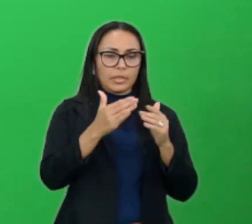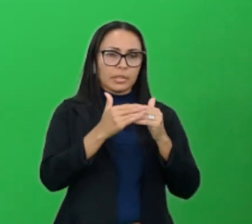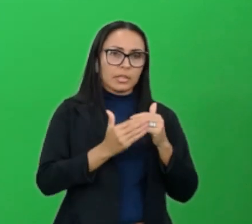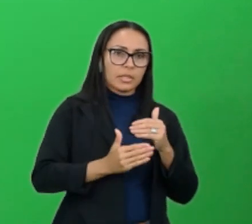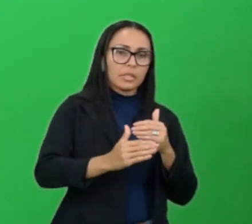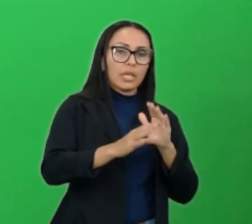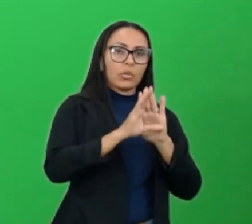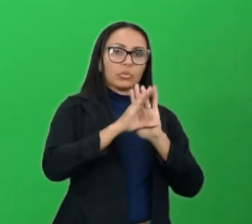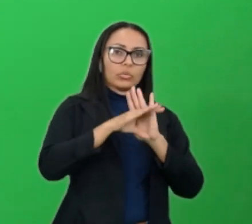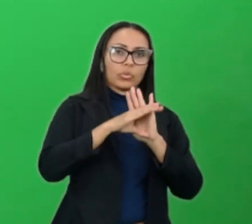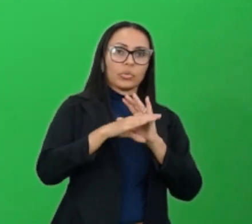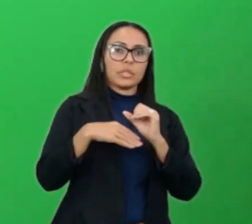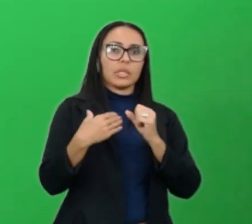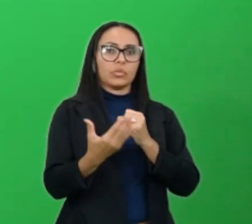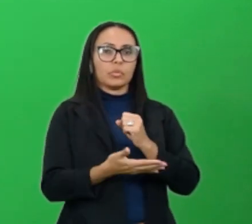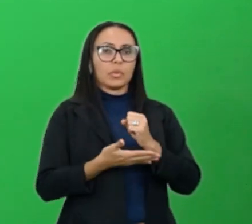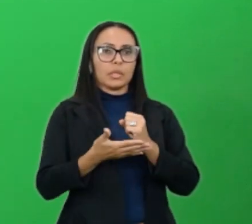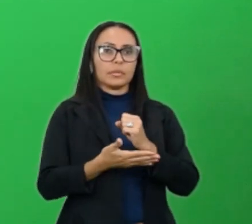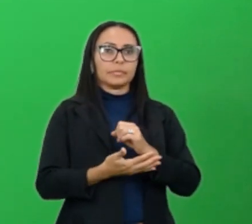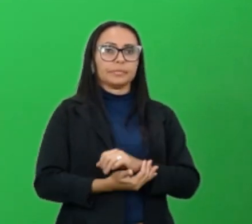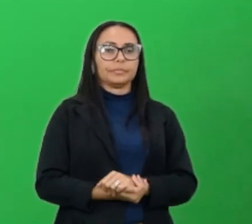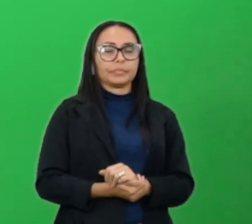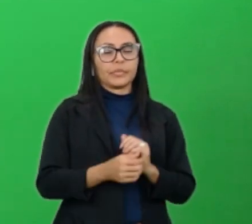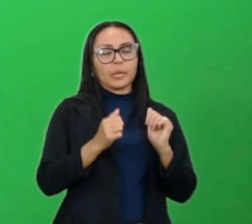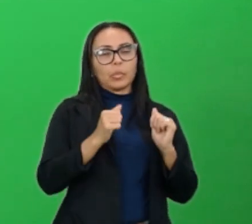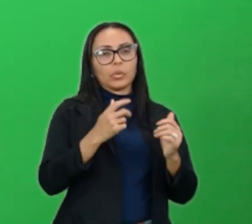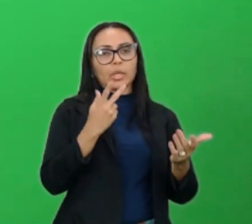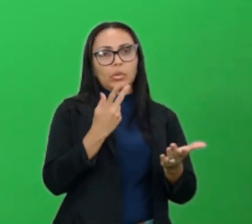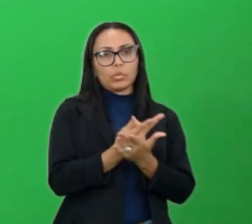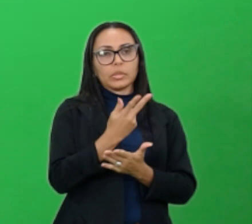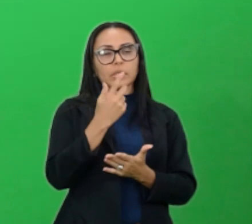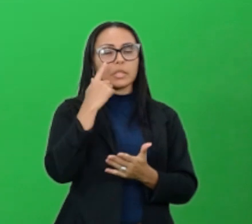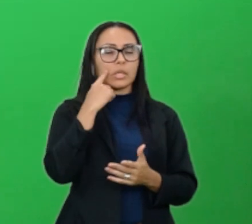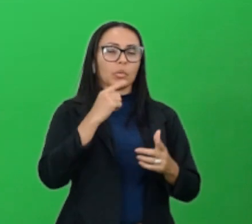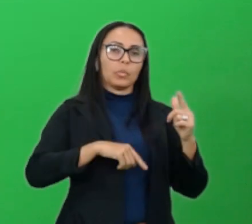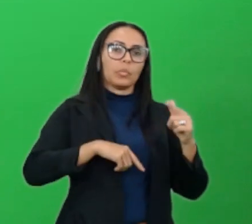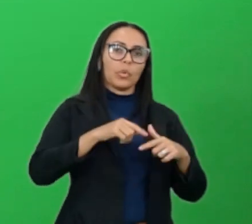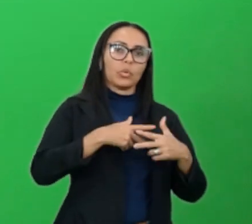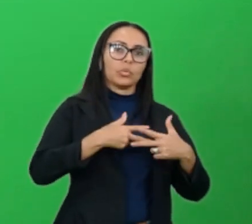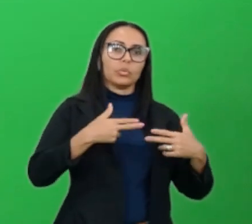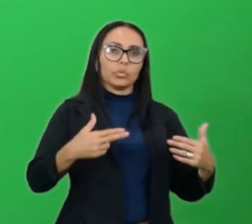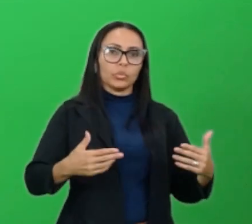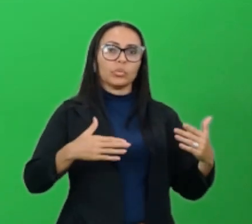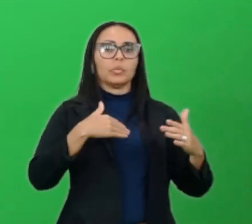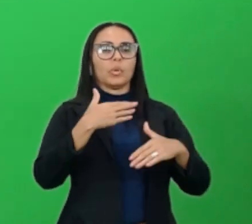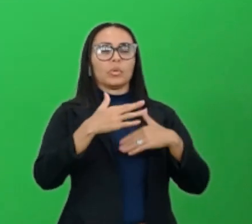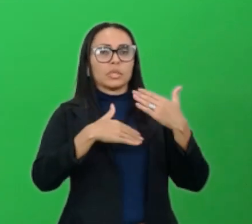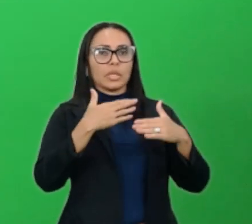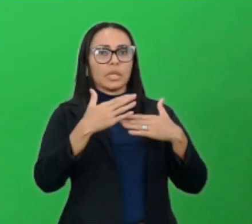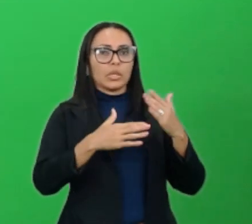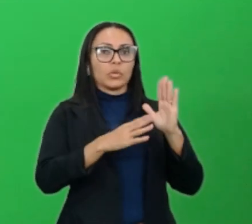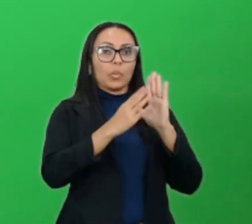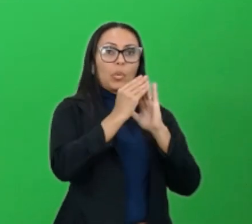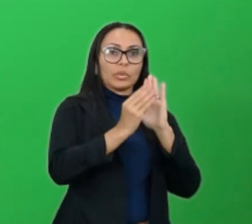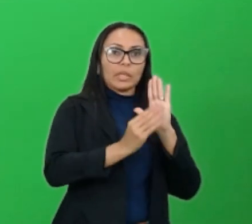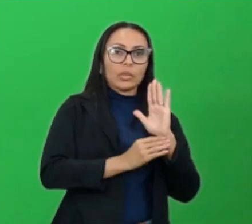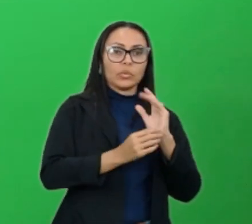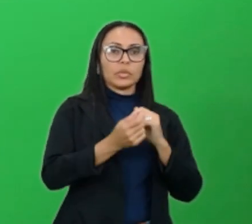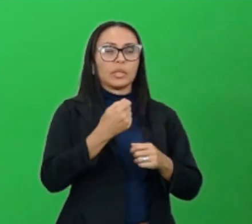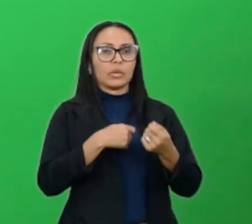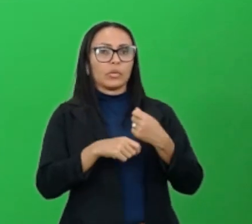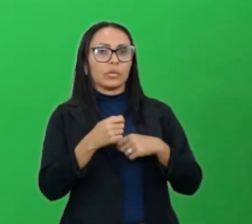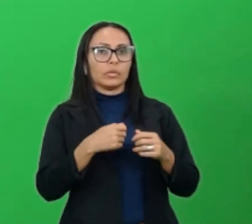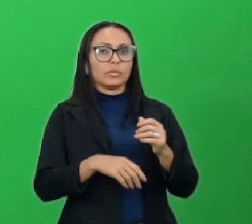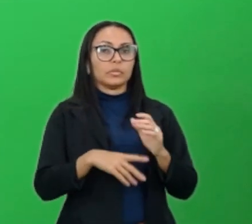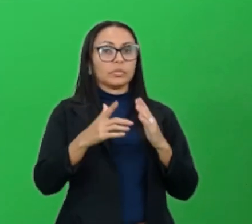inovação. Pode acontecer no nível de produto, no nível de processo e em modelos de negócio. Então, em função disso, é